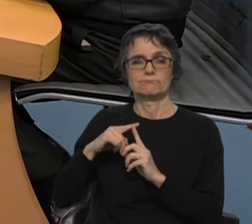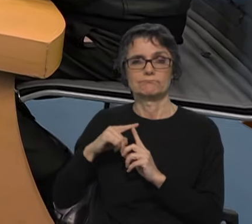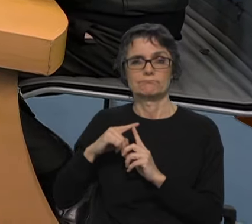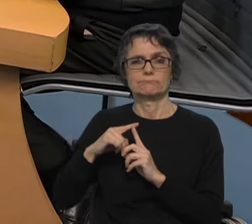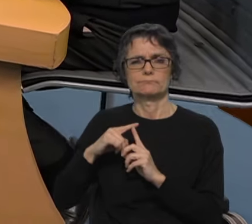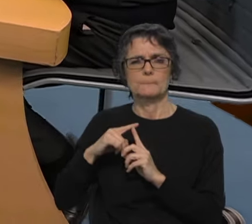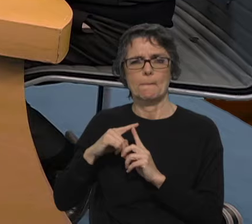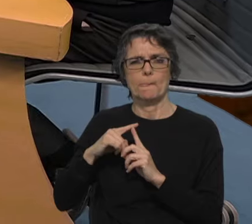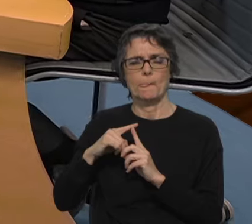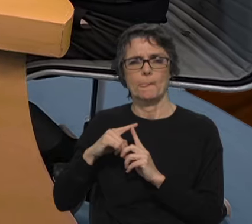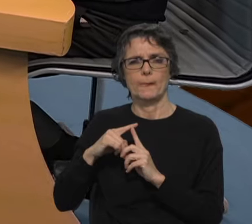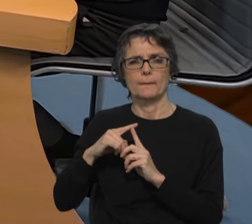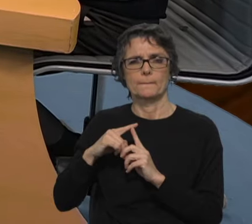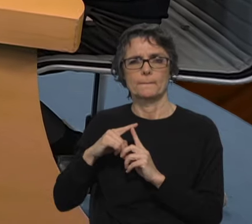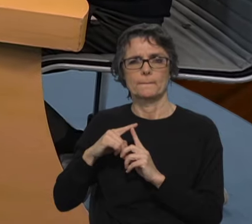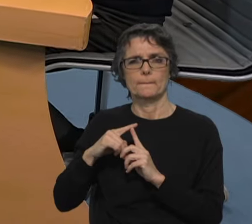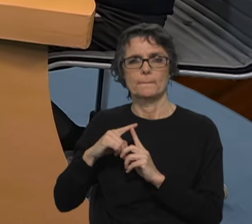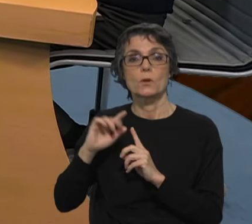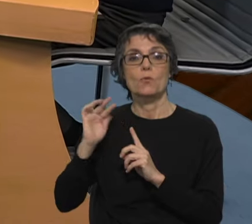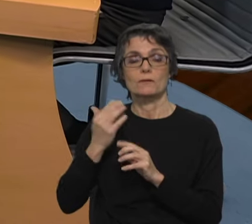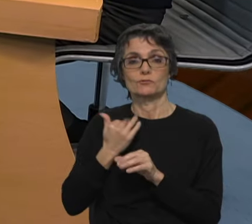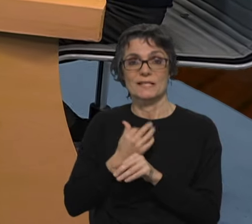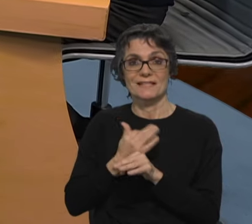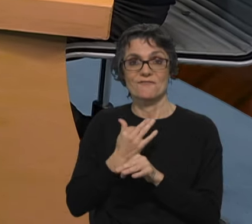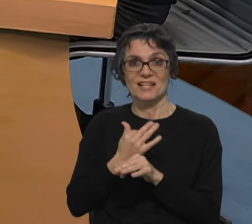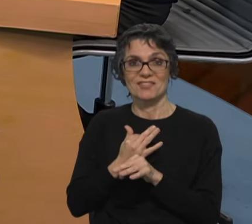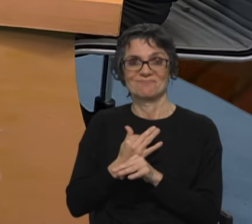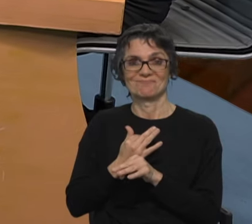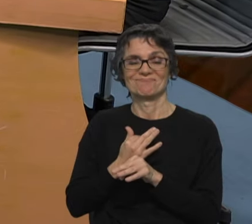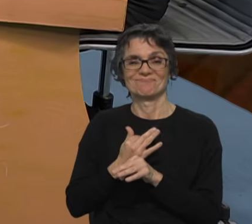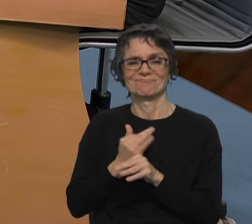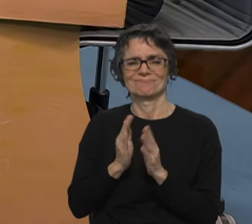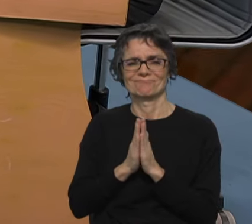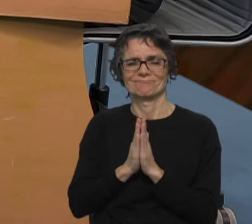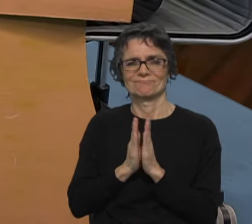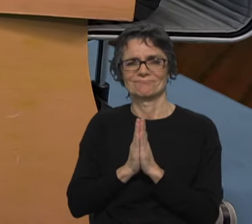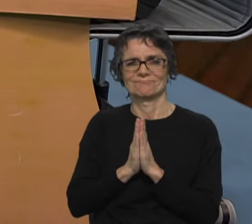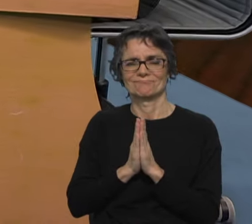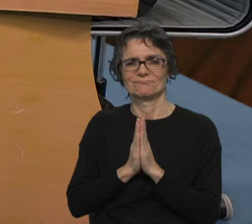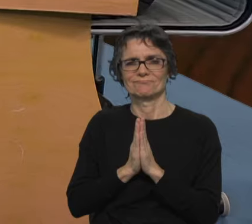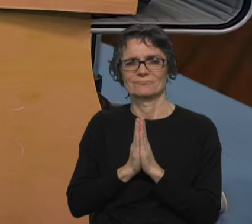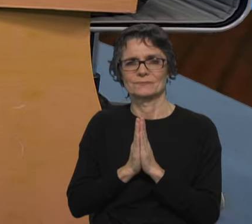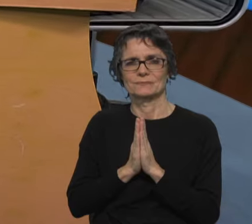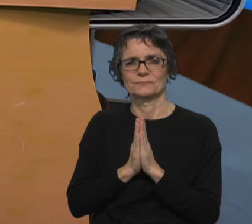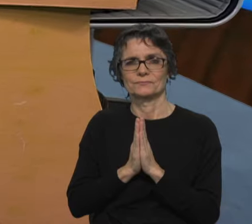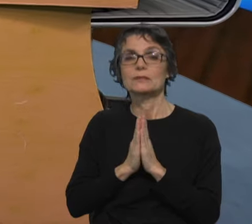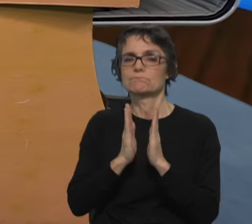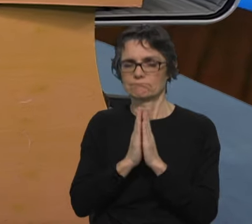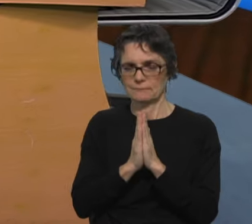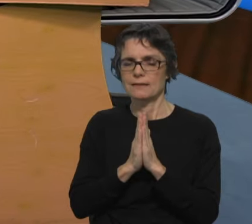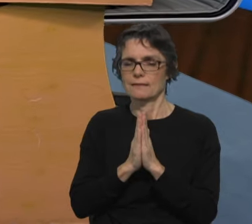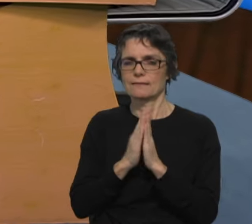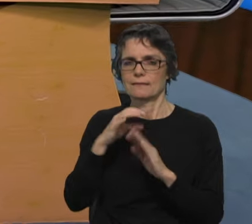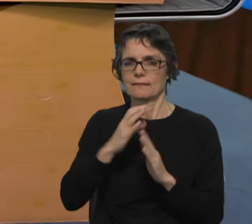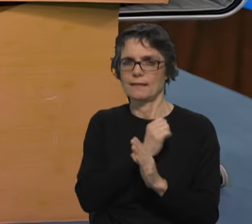eh a própria celebração que que que do do da na igreja na